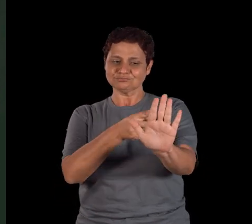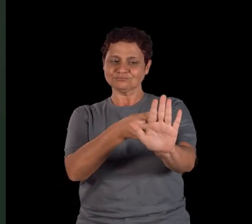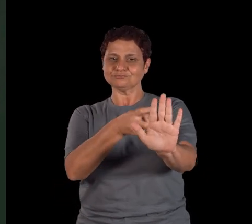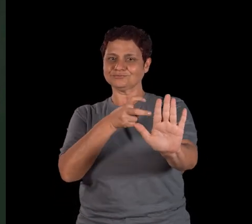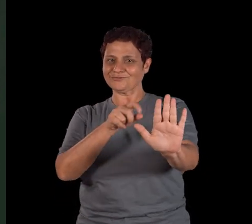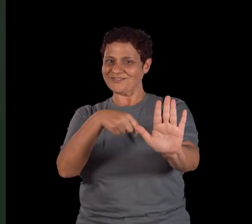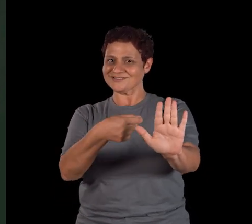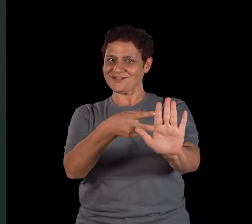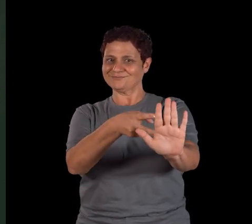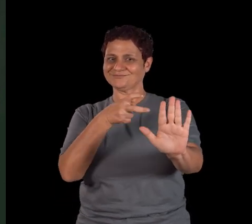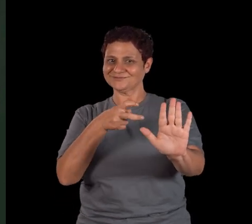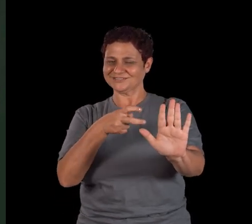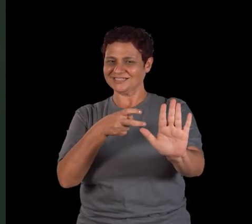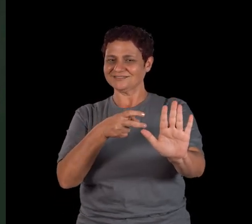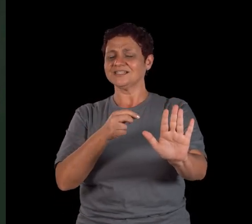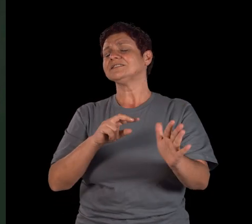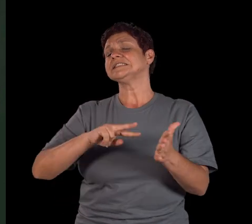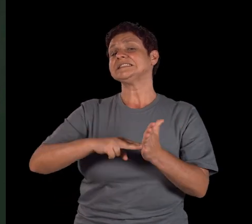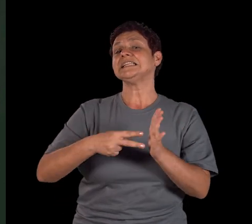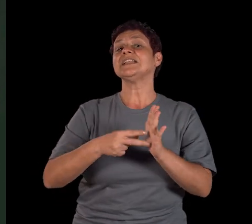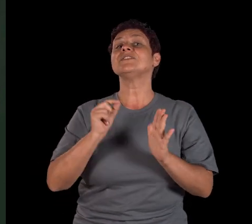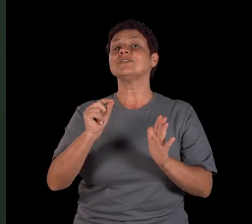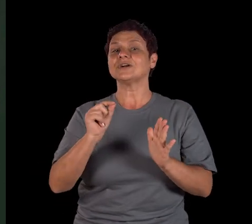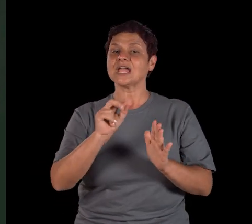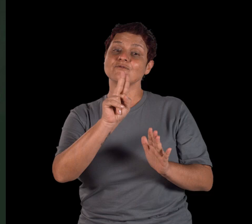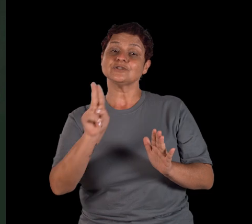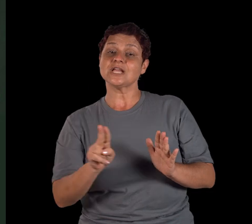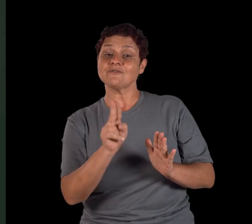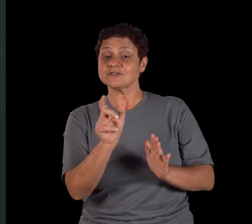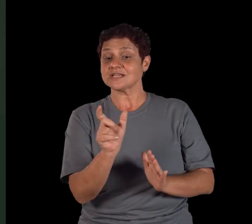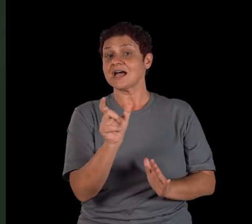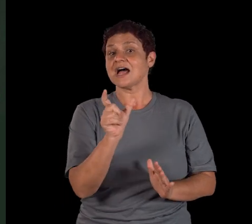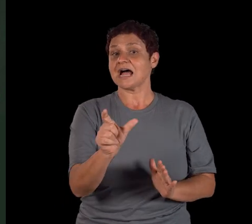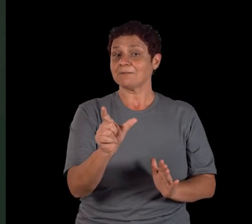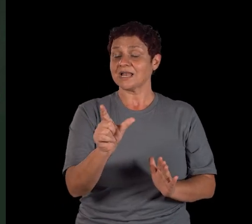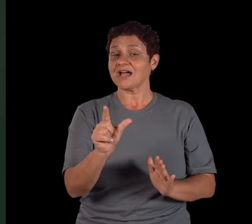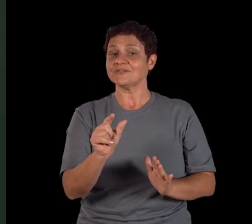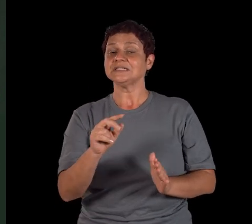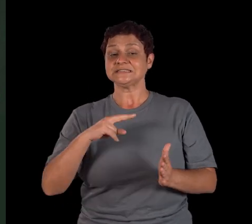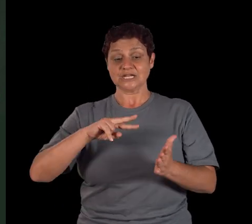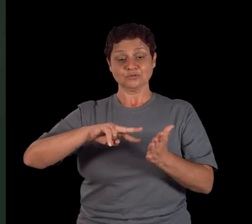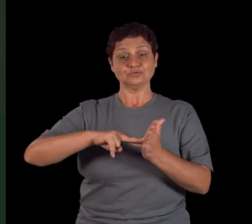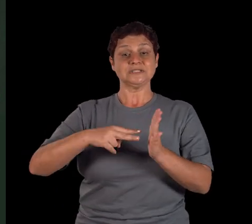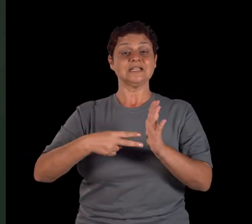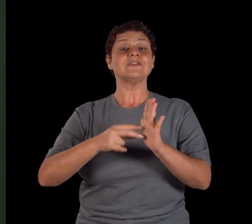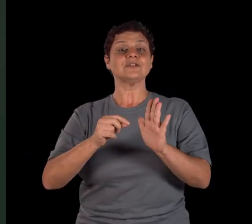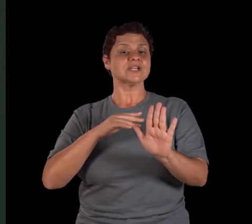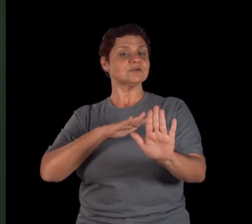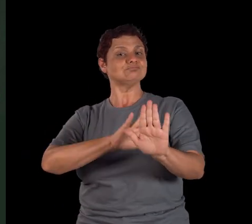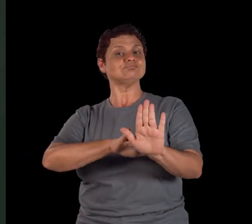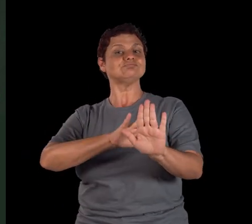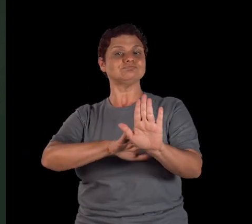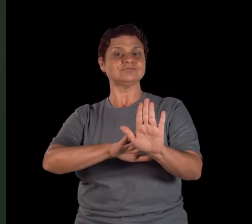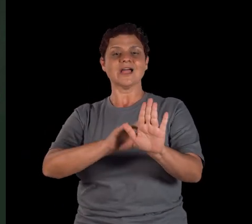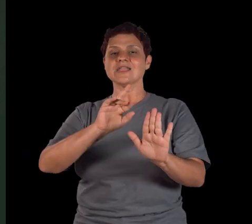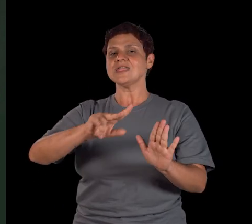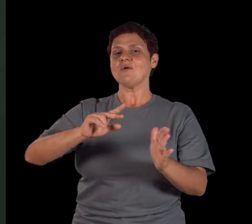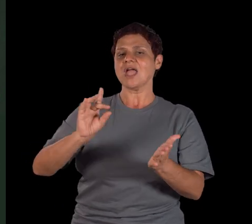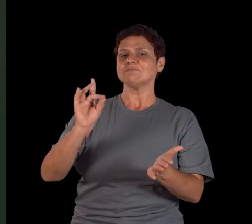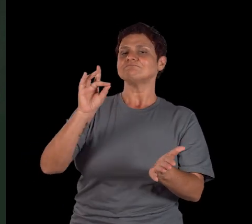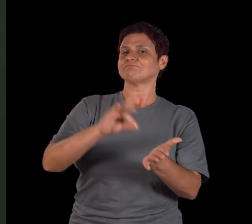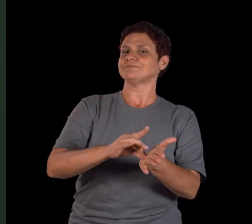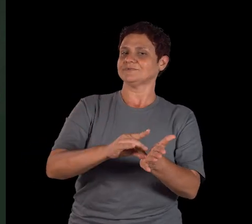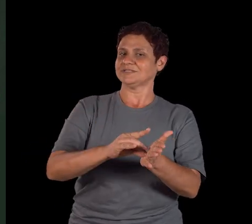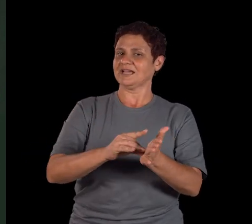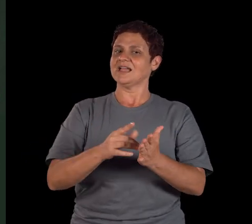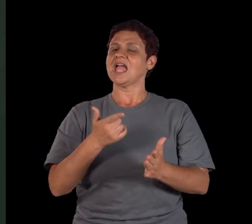Conotação, conotativo, aí tem a ver com o quê? Com a aplicação da palavra no seu sentido figurado, não com o seu sentido original, com o